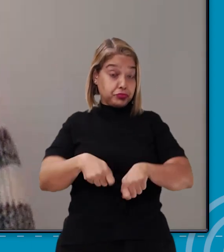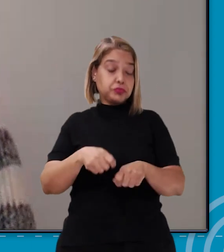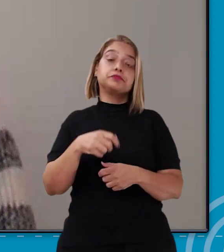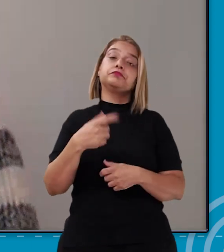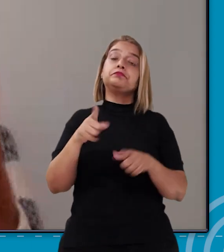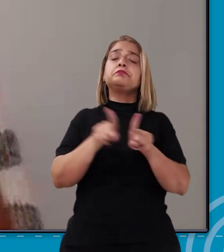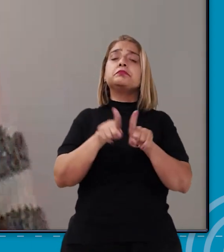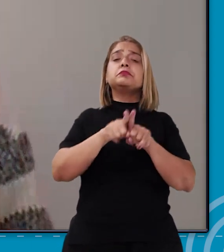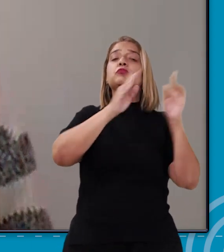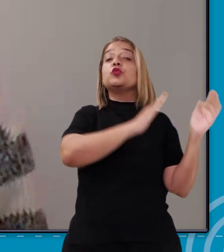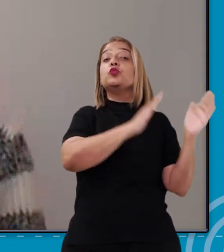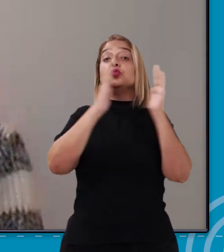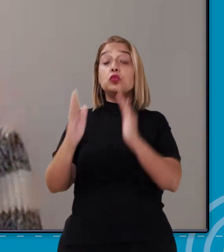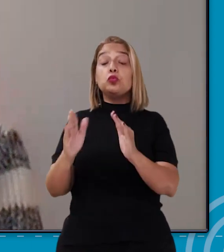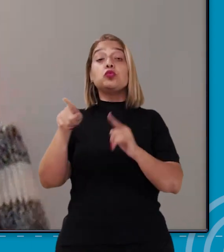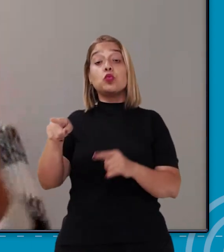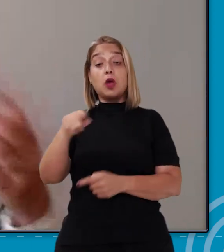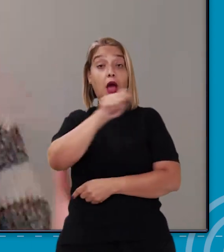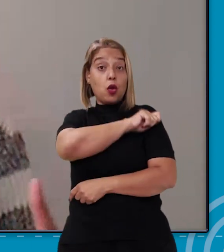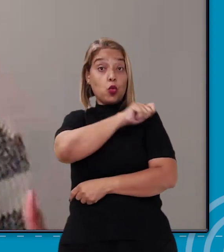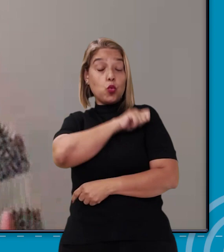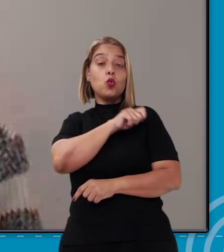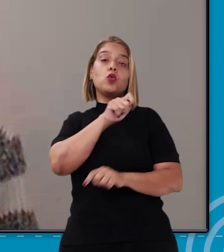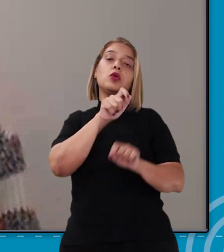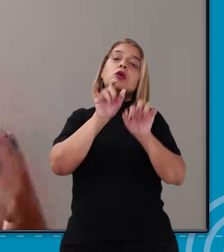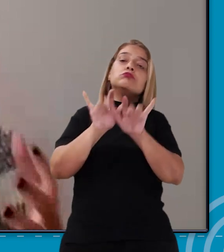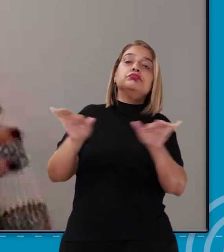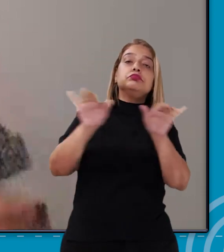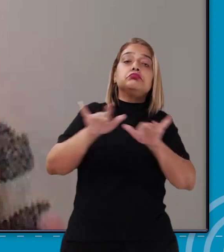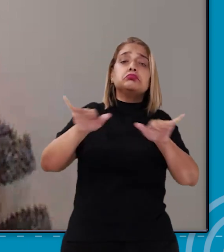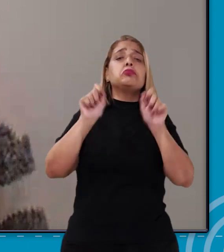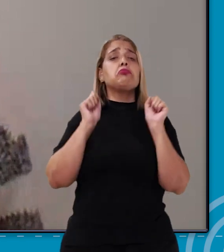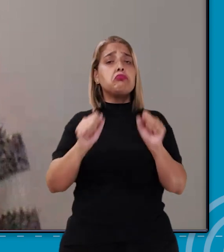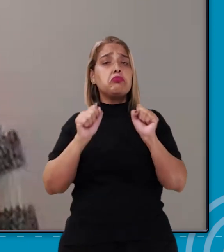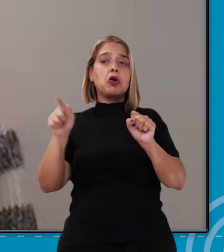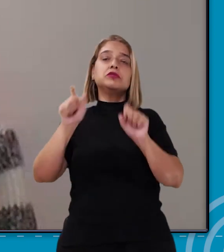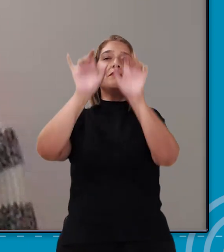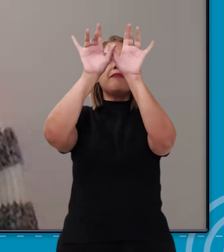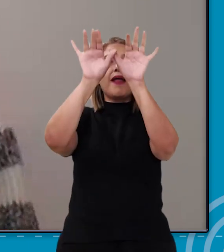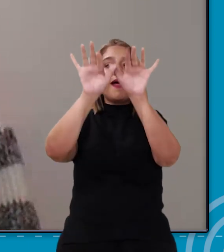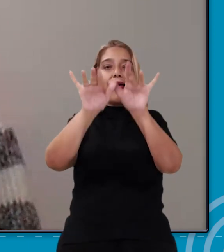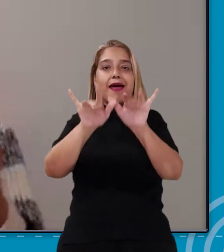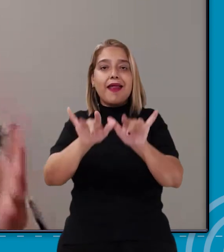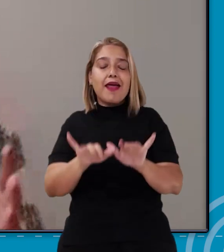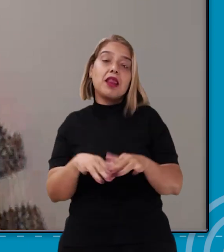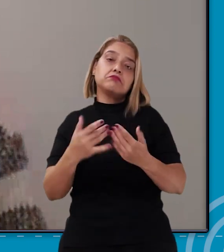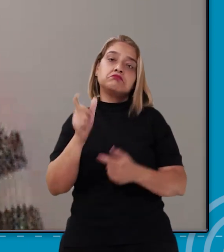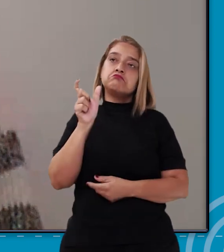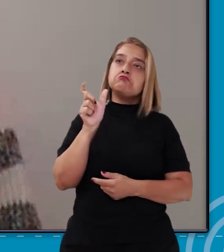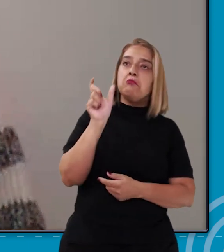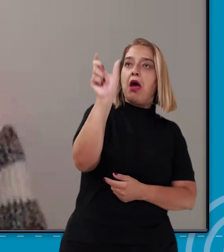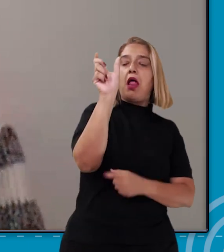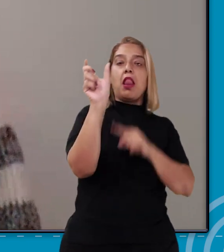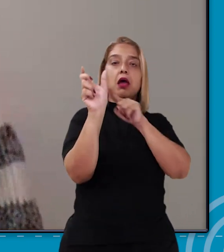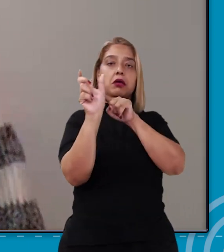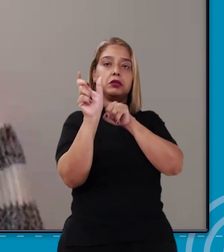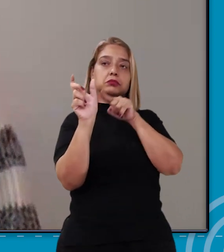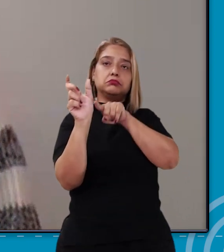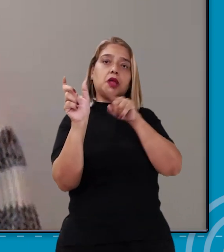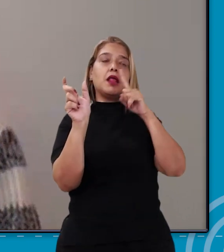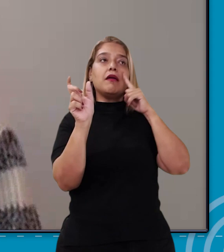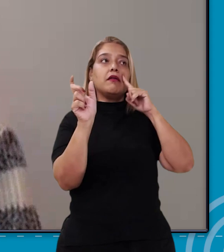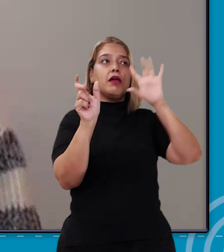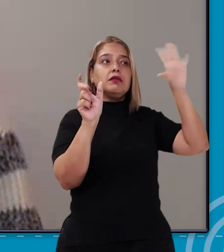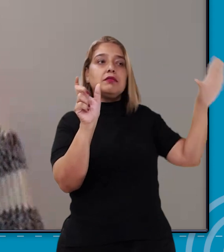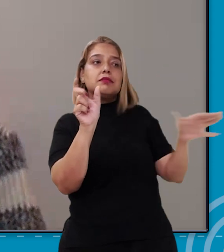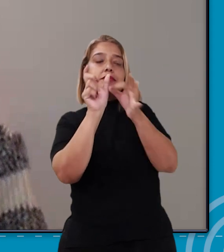os alunos podem, usando o computador, escrever a história no próprio documento, escrever uma palavra que remeta à